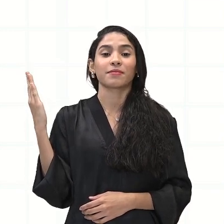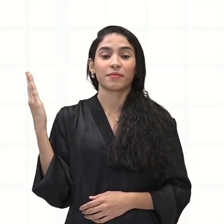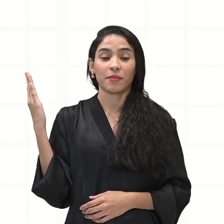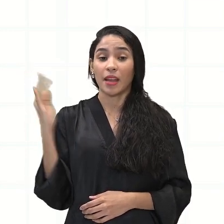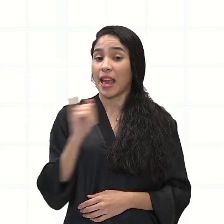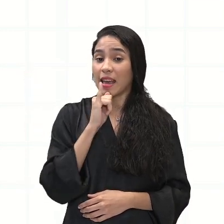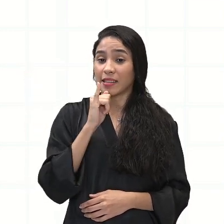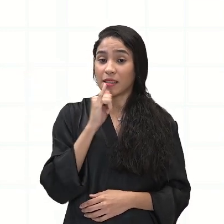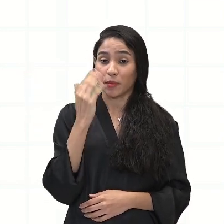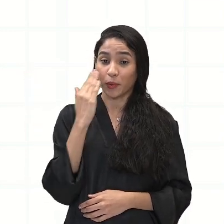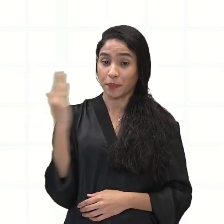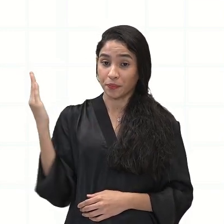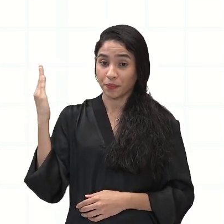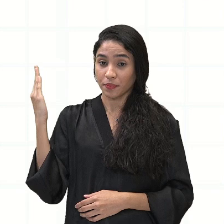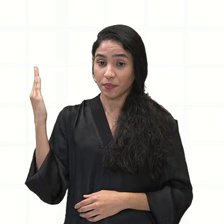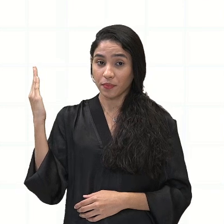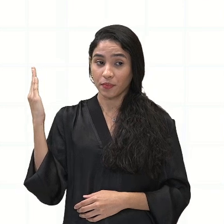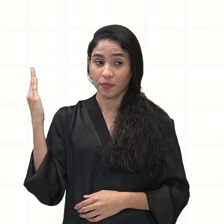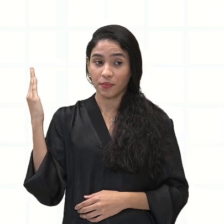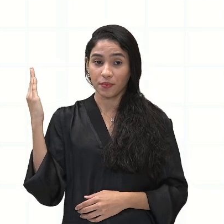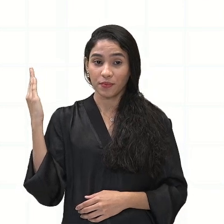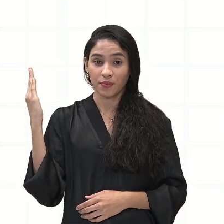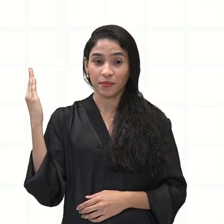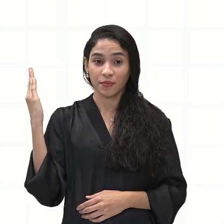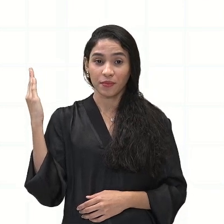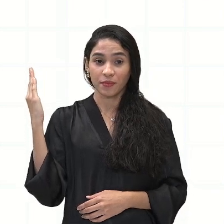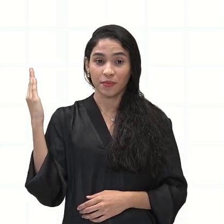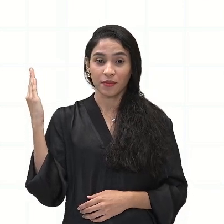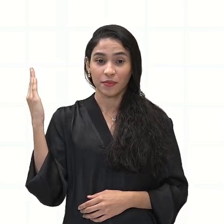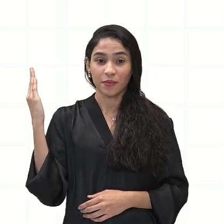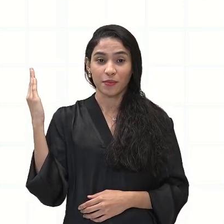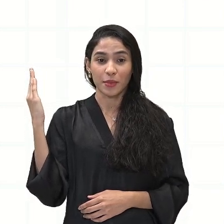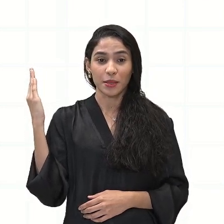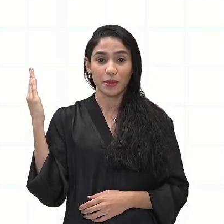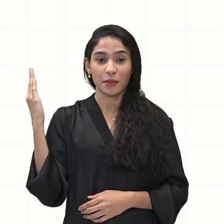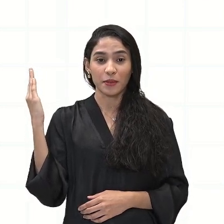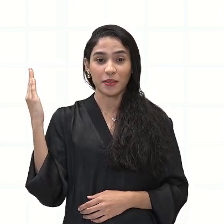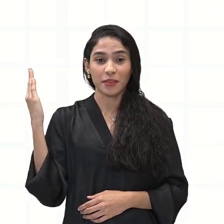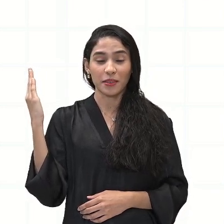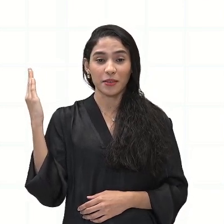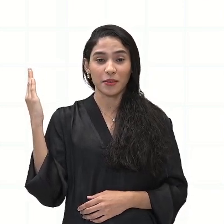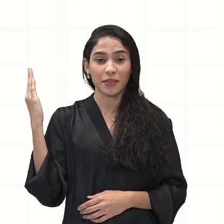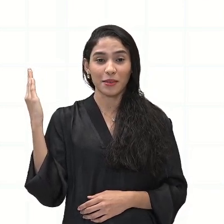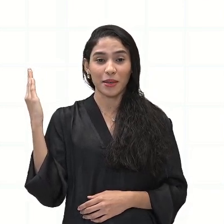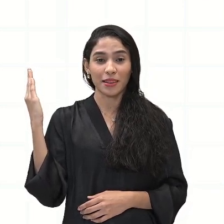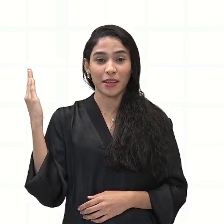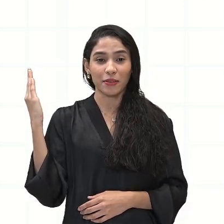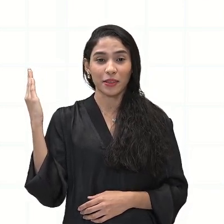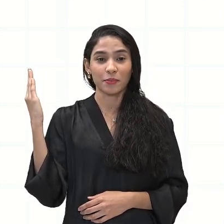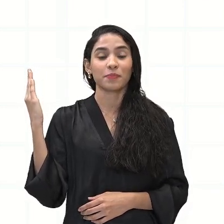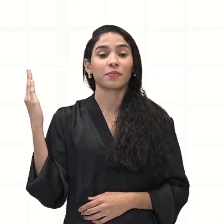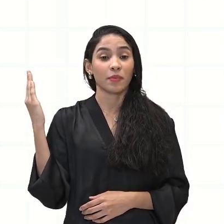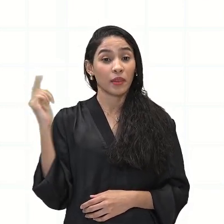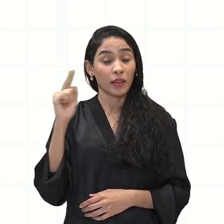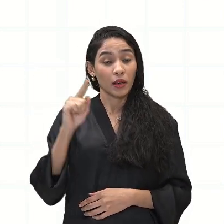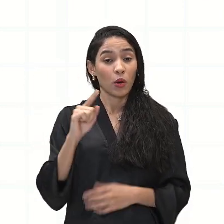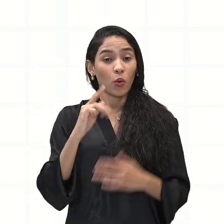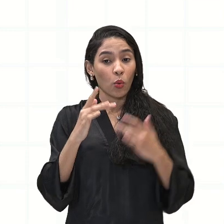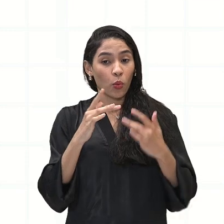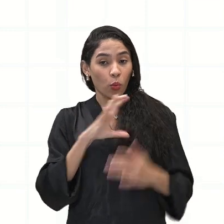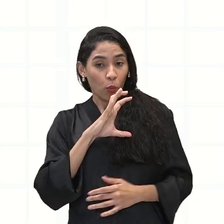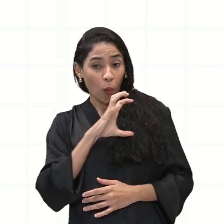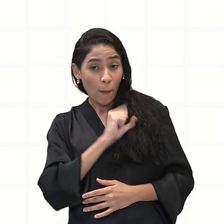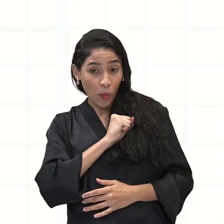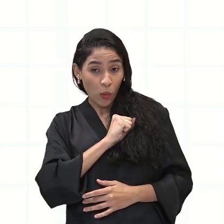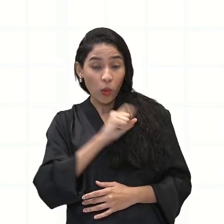amor, ele é um sentimento, no sentido literal. Ele é um sentimento que